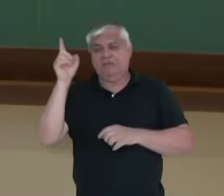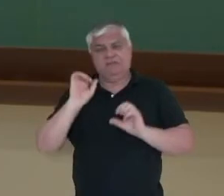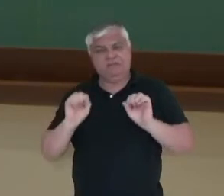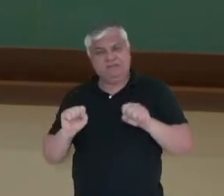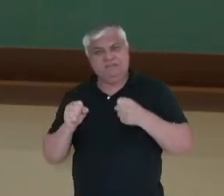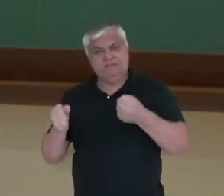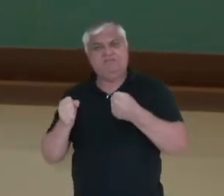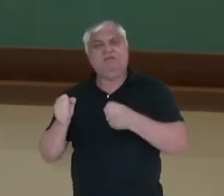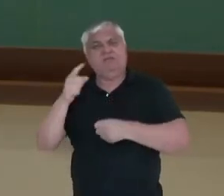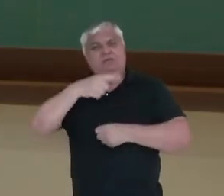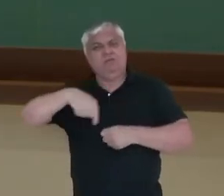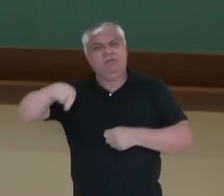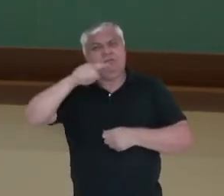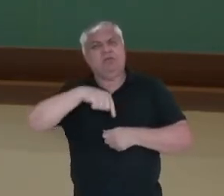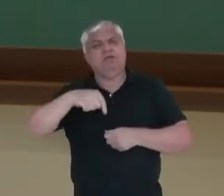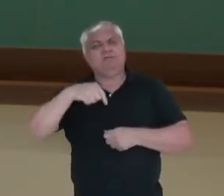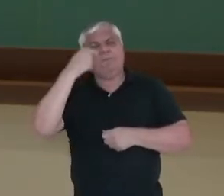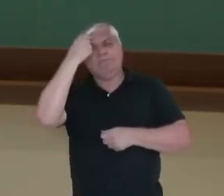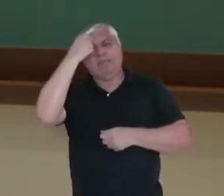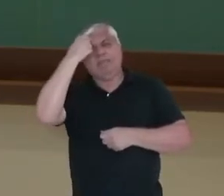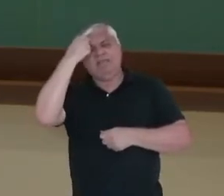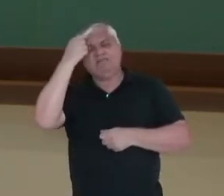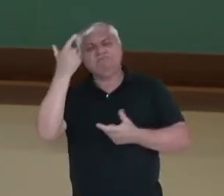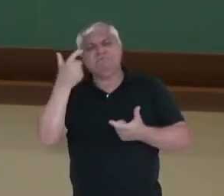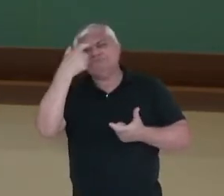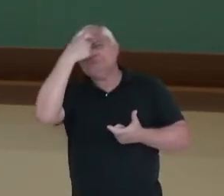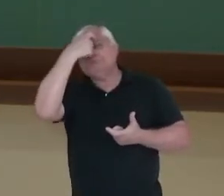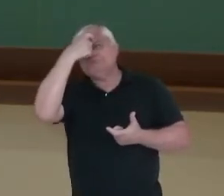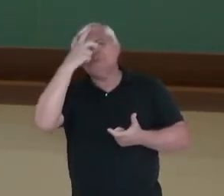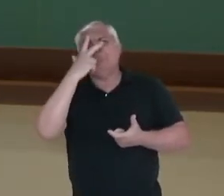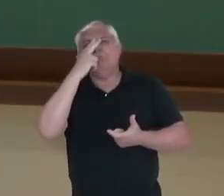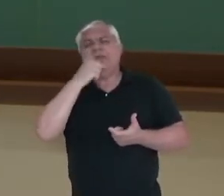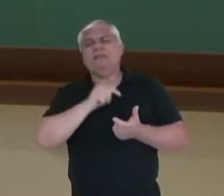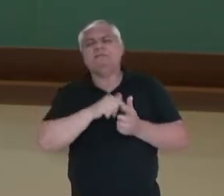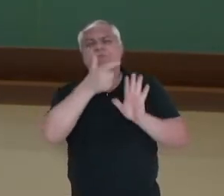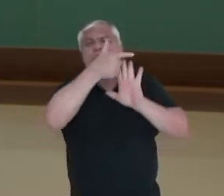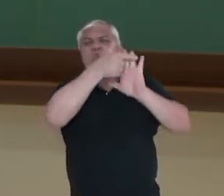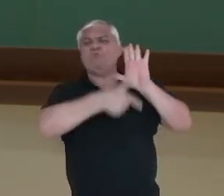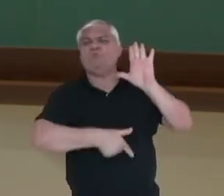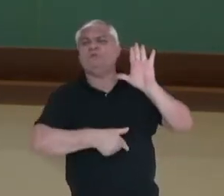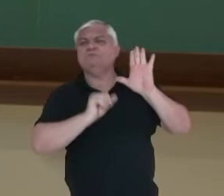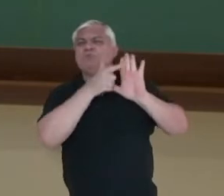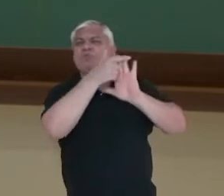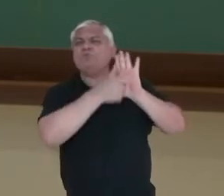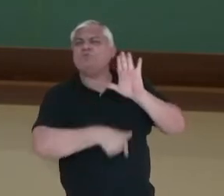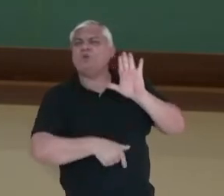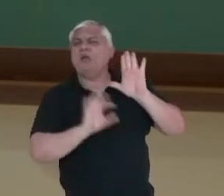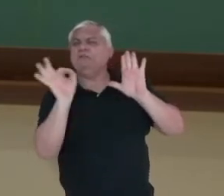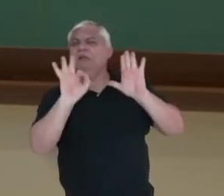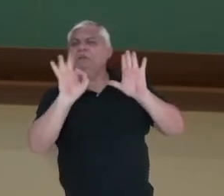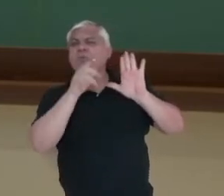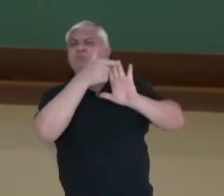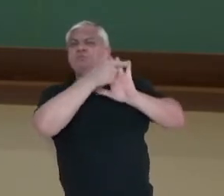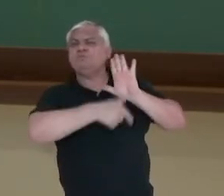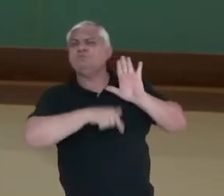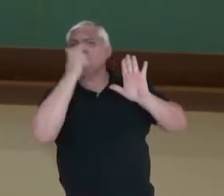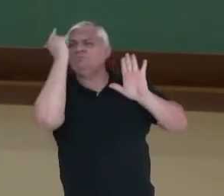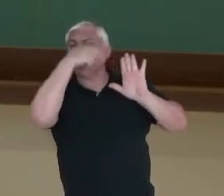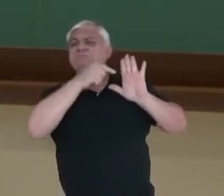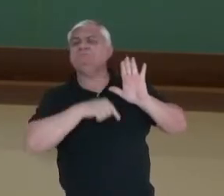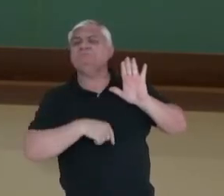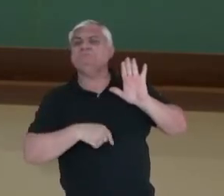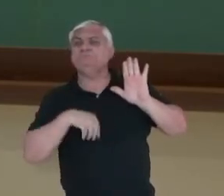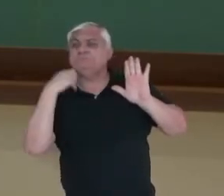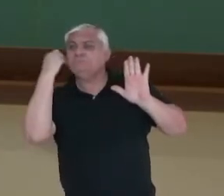nós somos a nossa mente, é como se fosse uma folha em branco, uma tábula rasa, que ele vai chamar. E a partir das